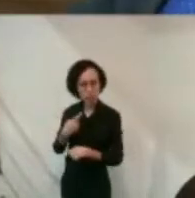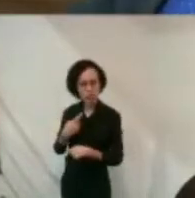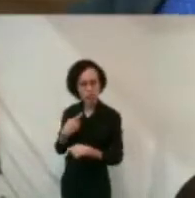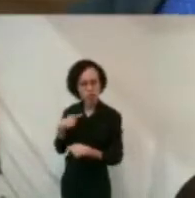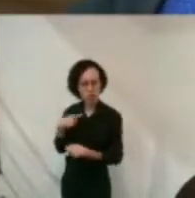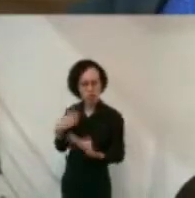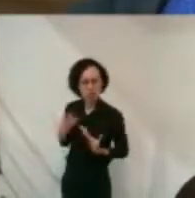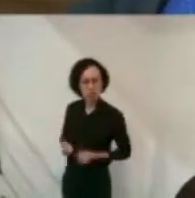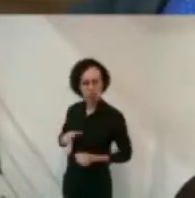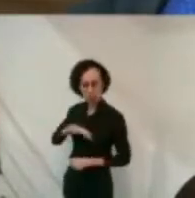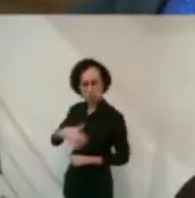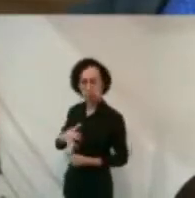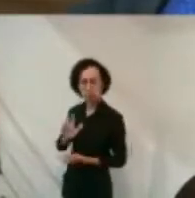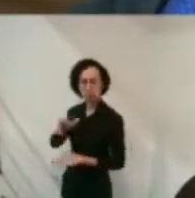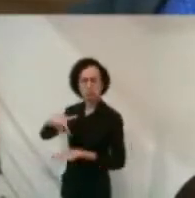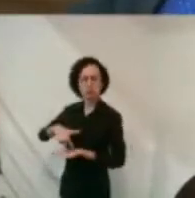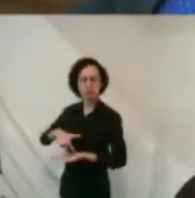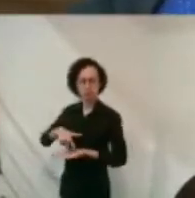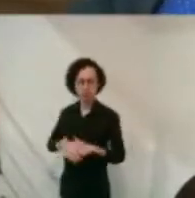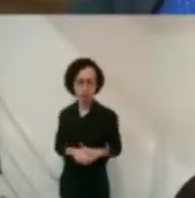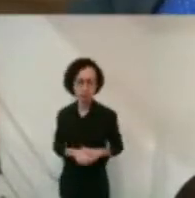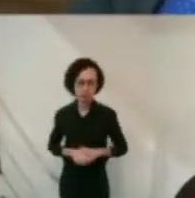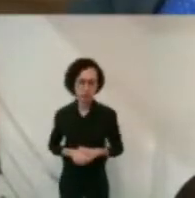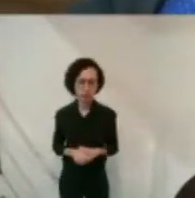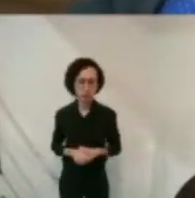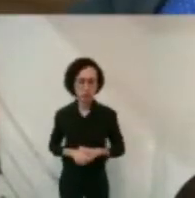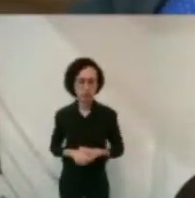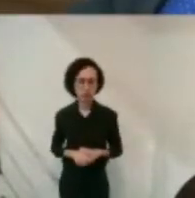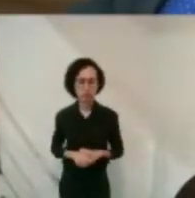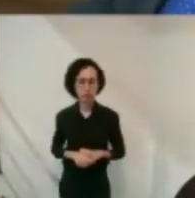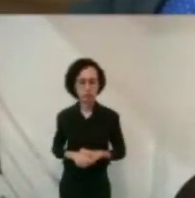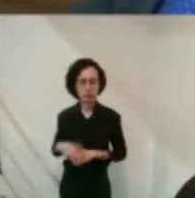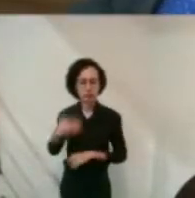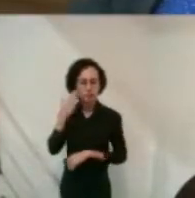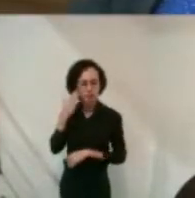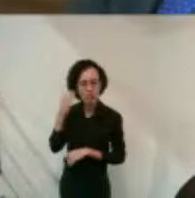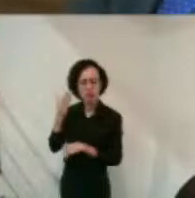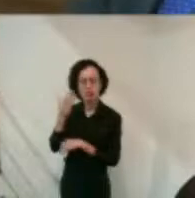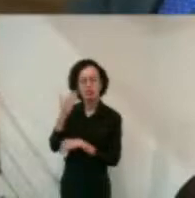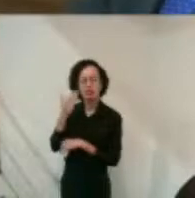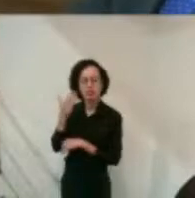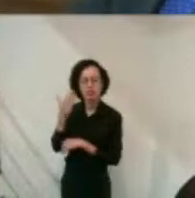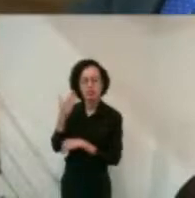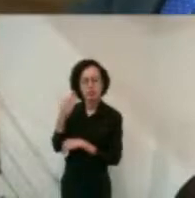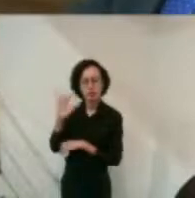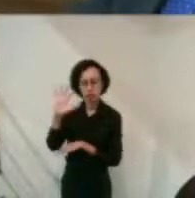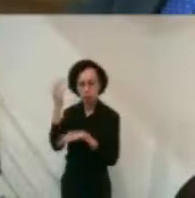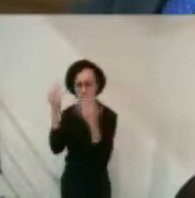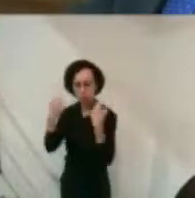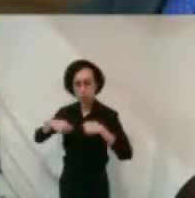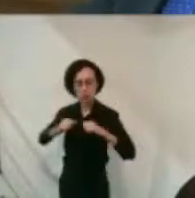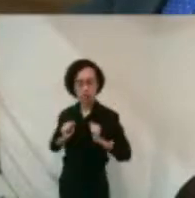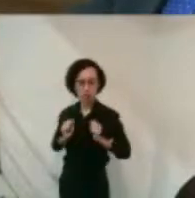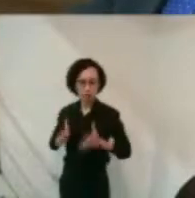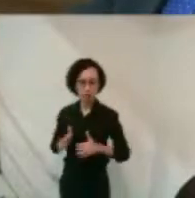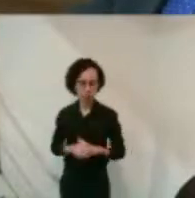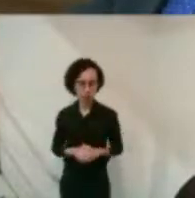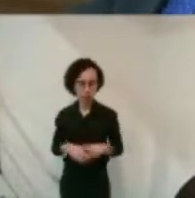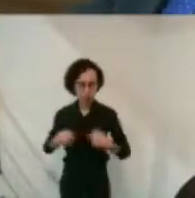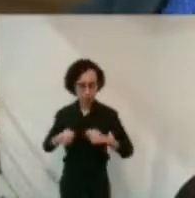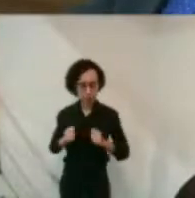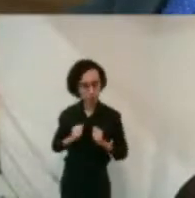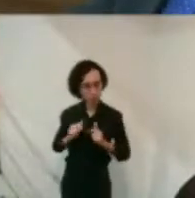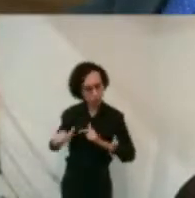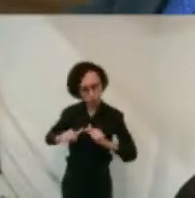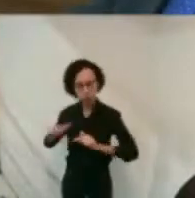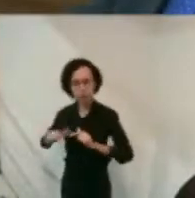permita absorver a ideia de que o meio ambiente precisa de atitude, precisa de ação,